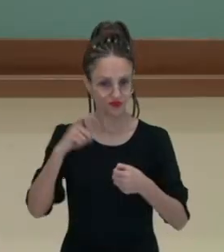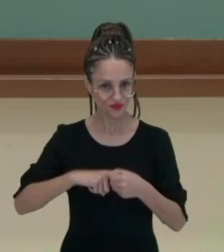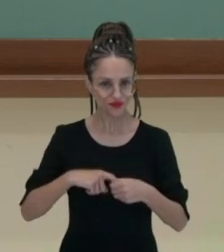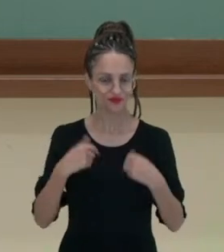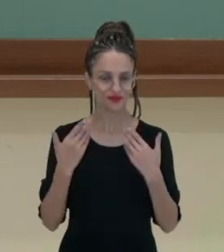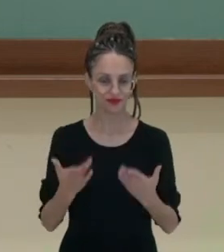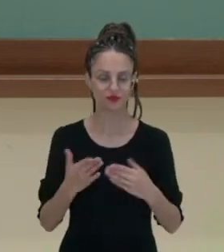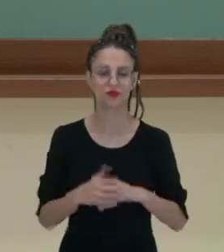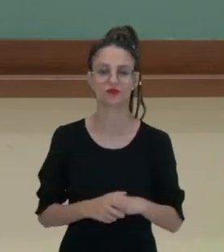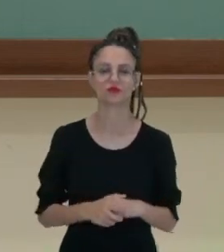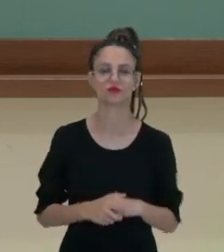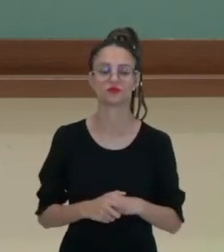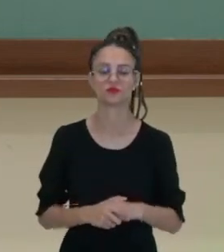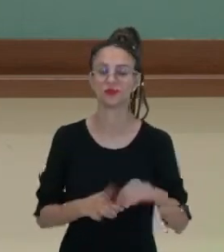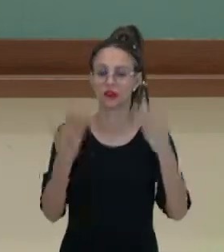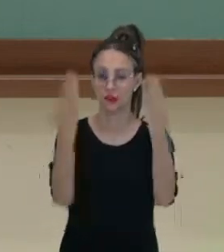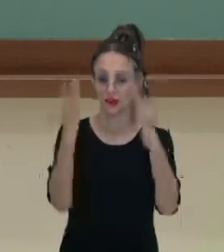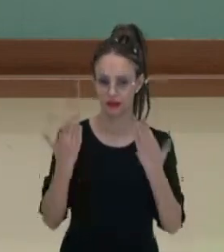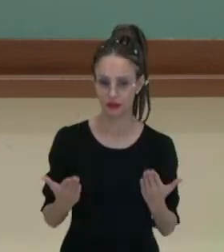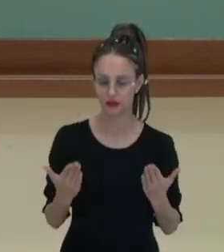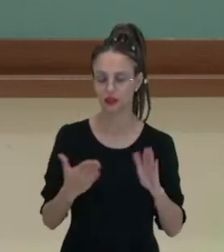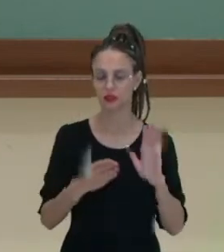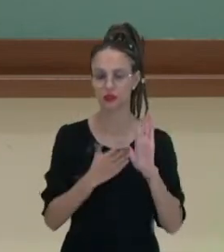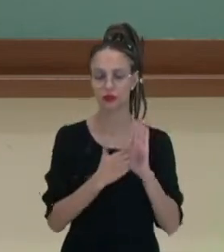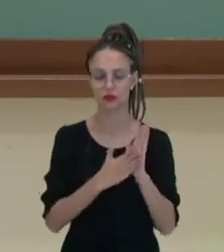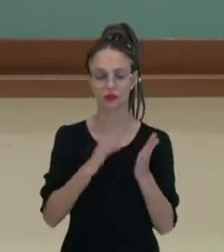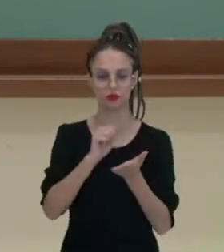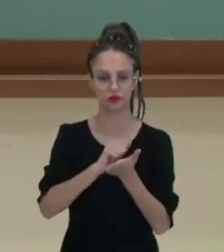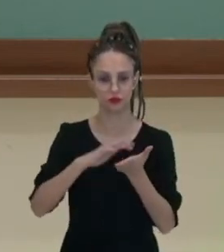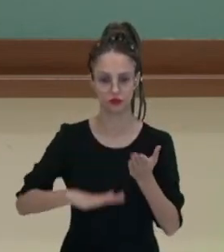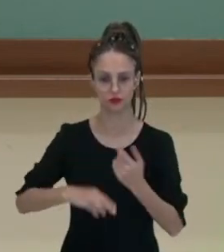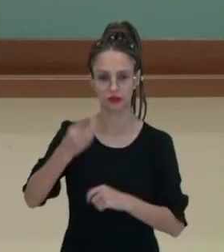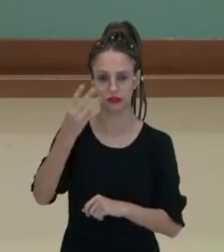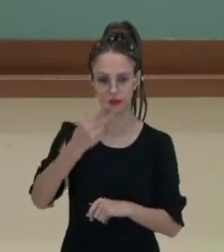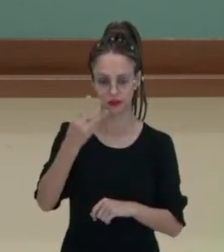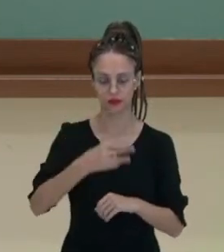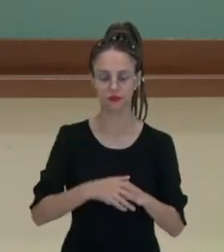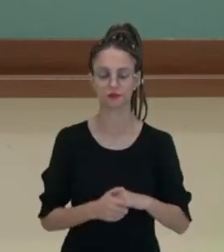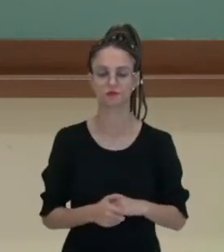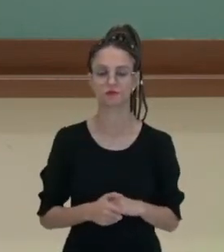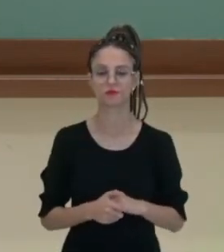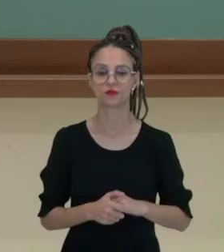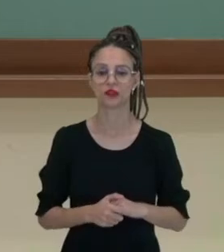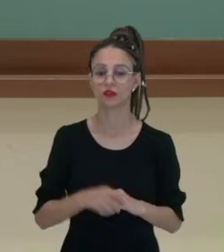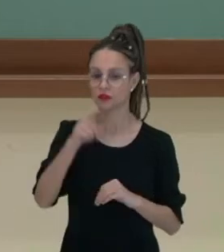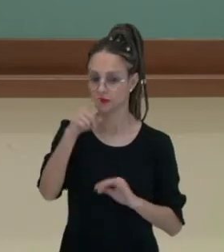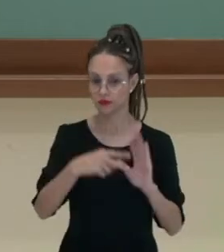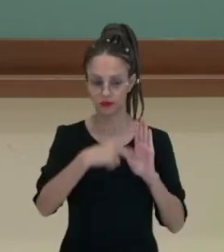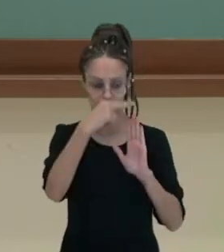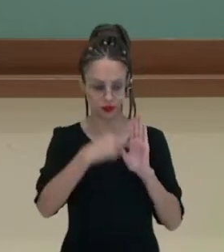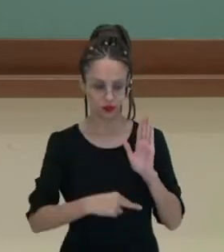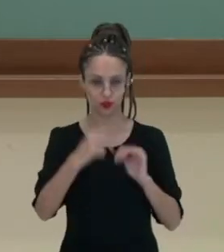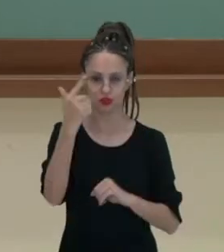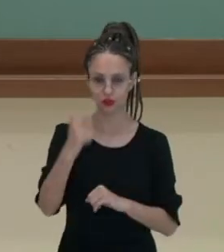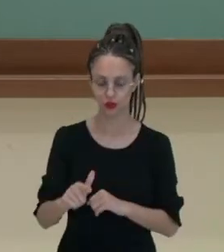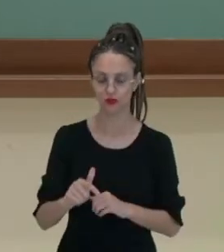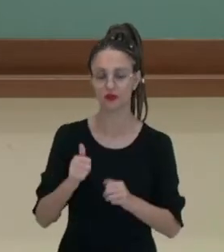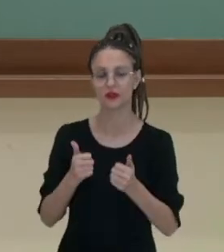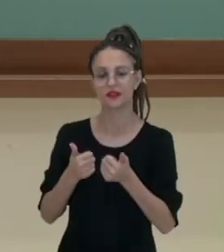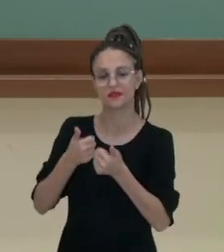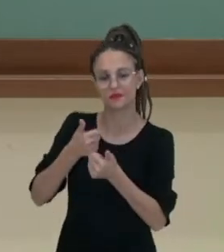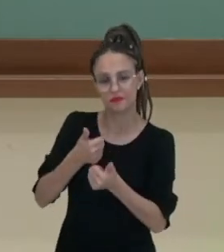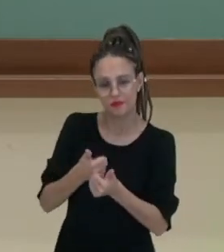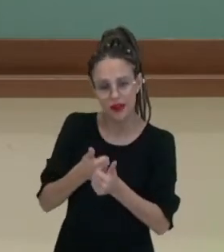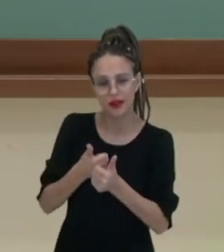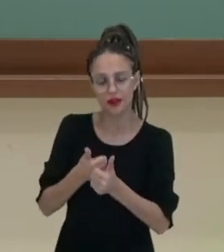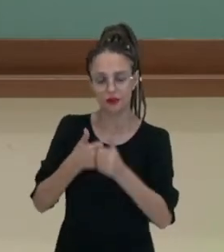Voltei. Estamos analisando a proposta da atividade 3. Quando ele pede, releia, estava perto do céu, estava